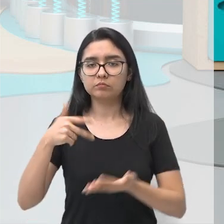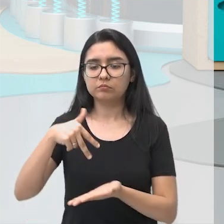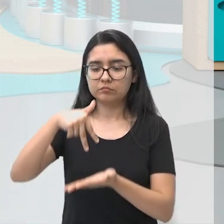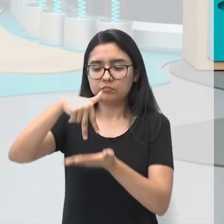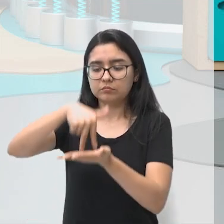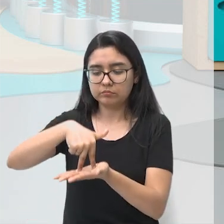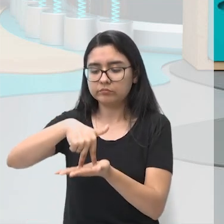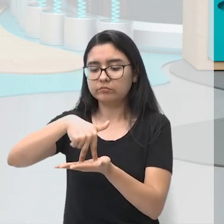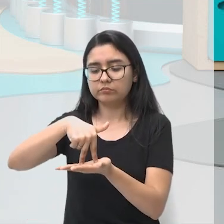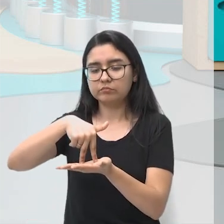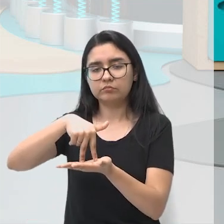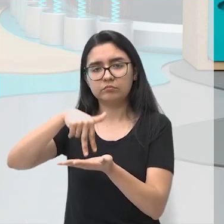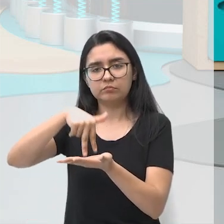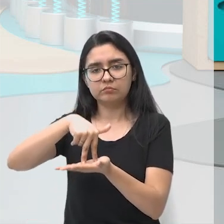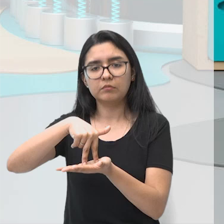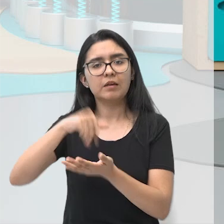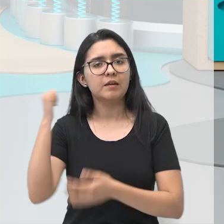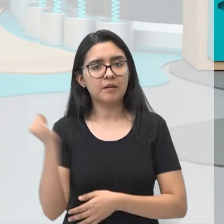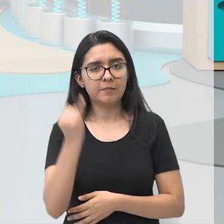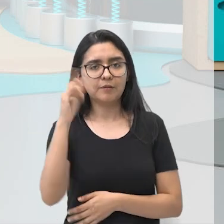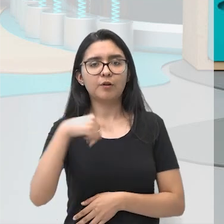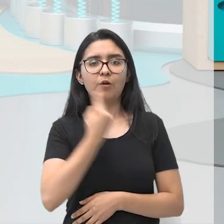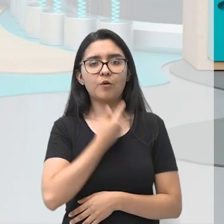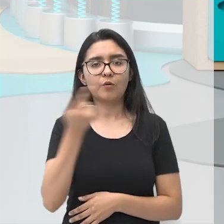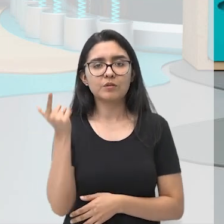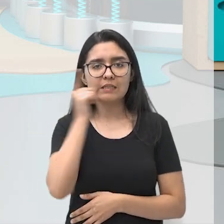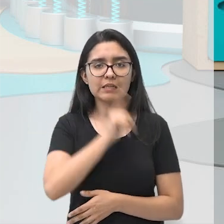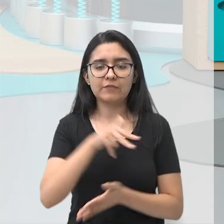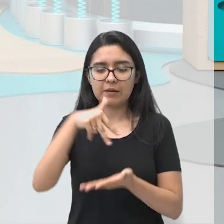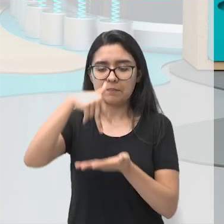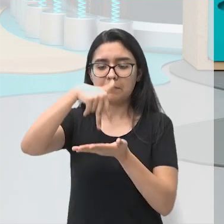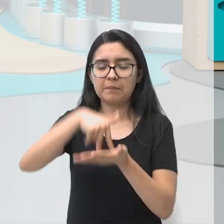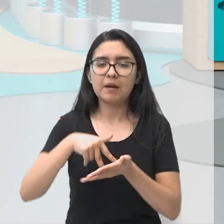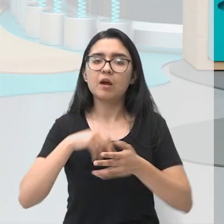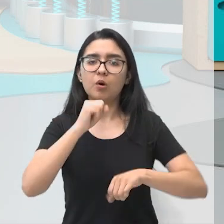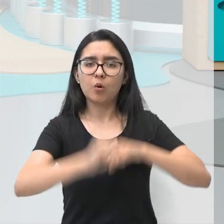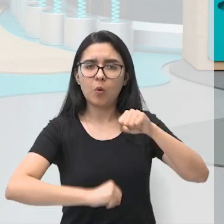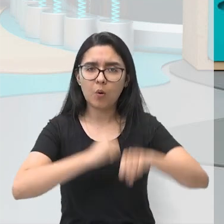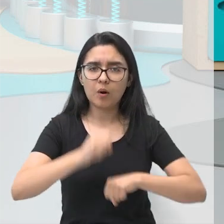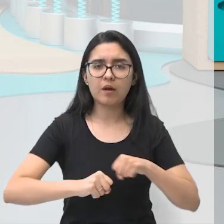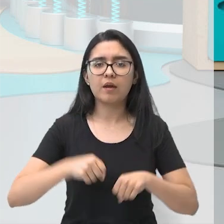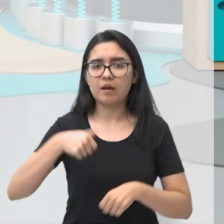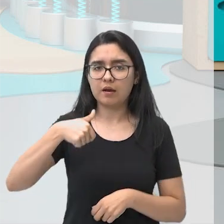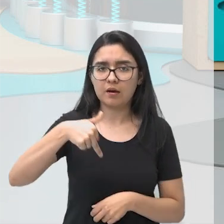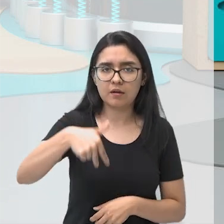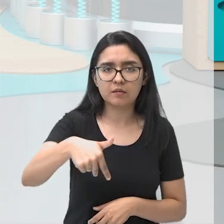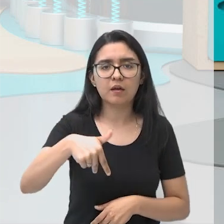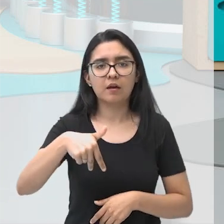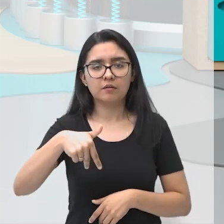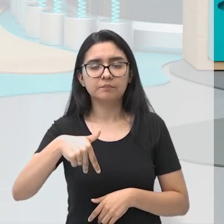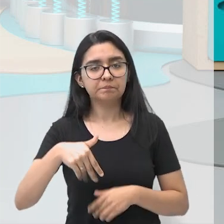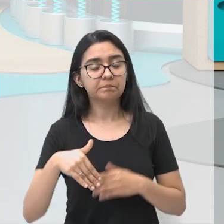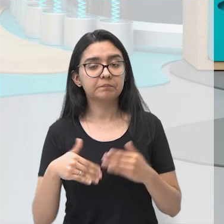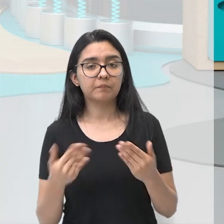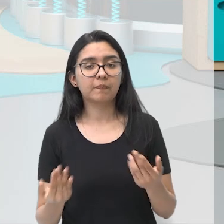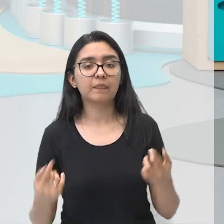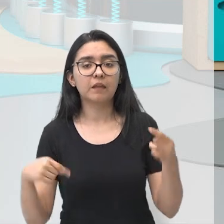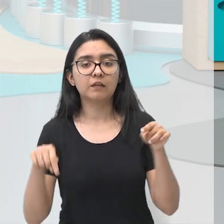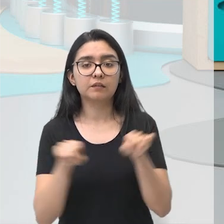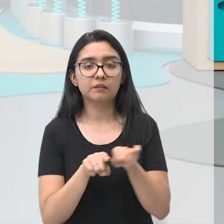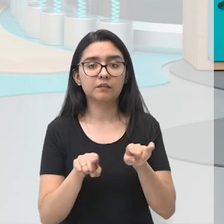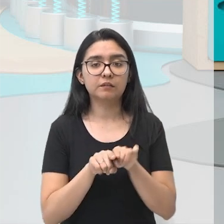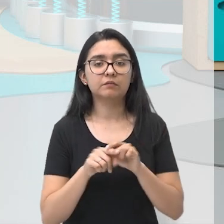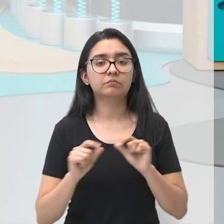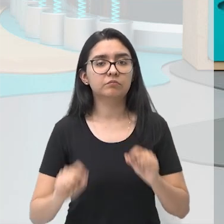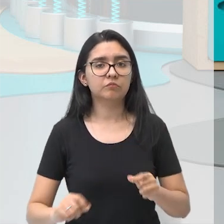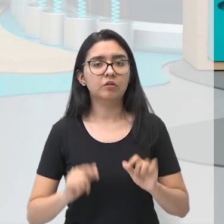espaço. Isso é importante para a gente ficar em pé, para a gente correr, para andar, movimentar e ainda, né, ao realizar